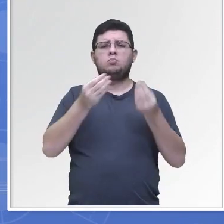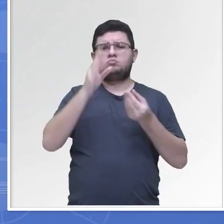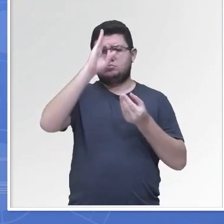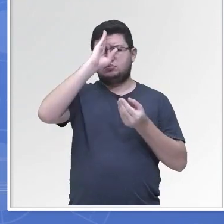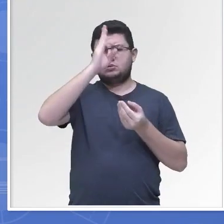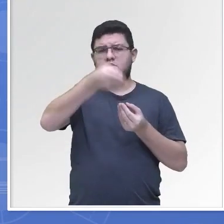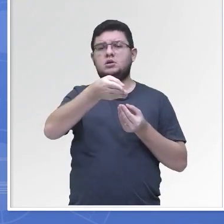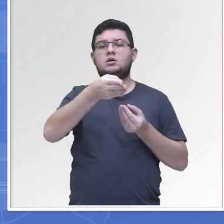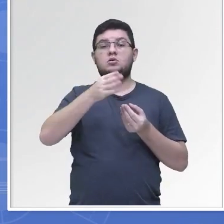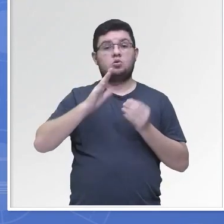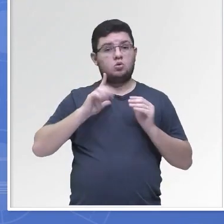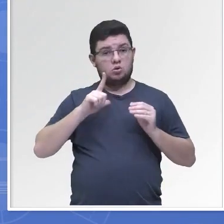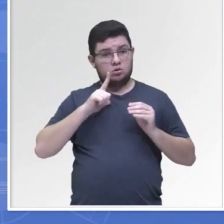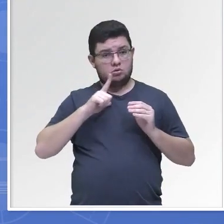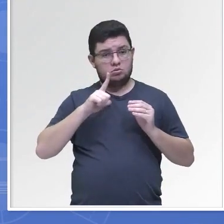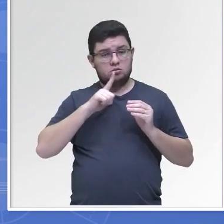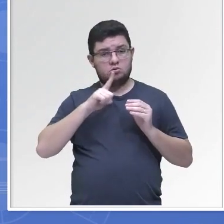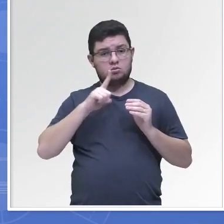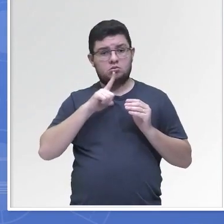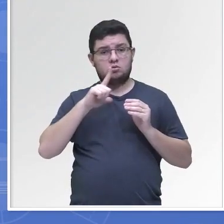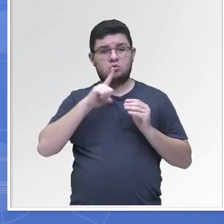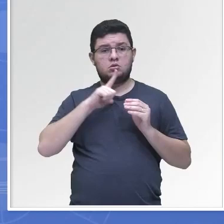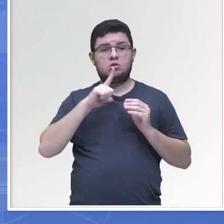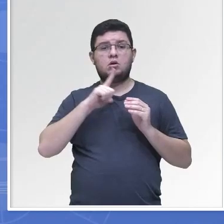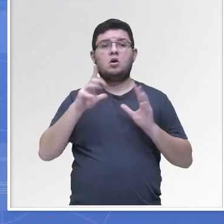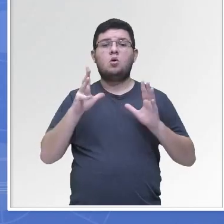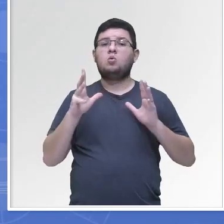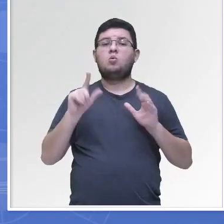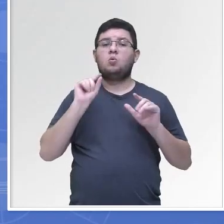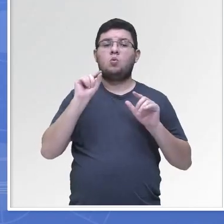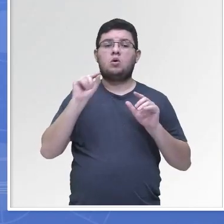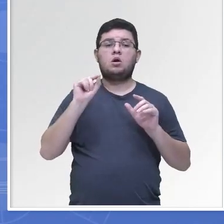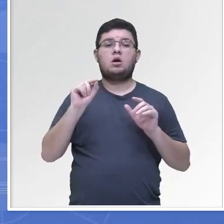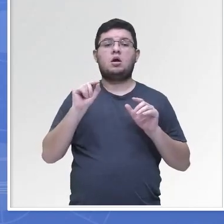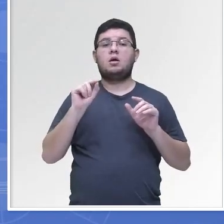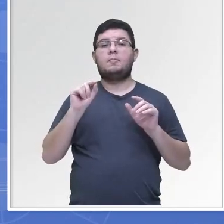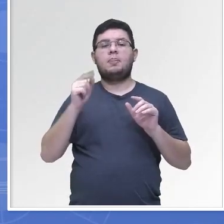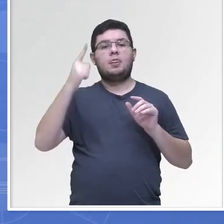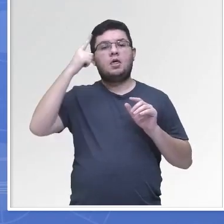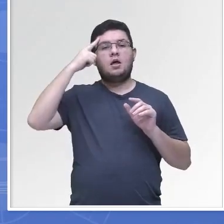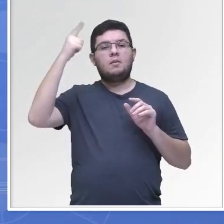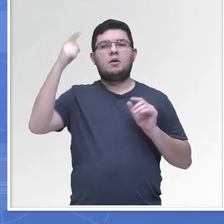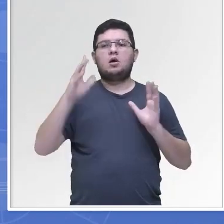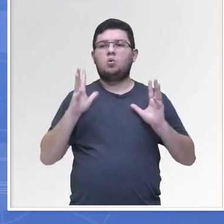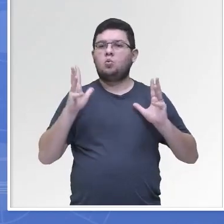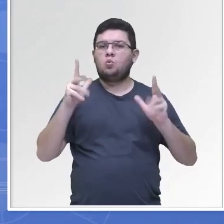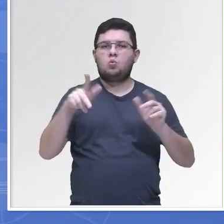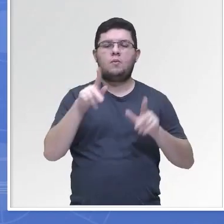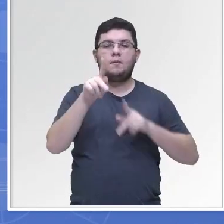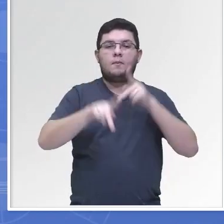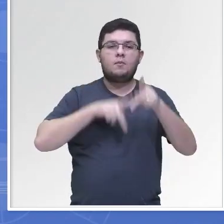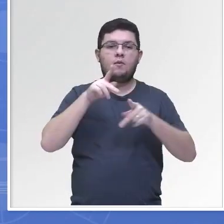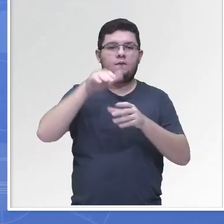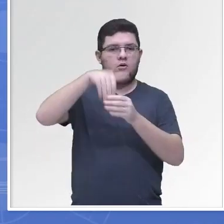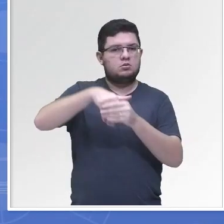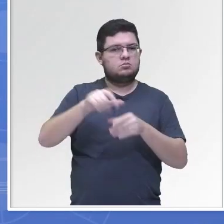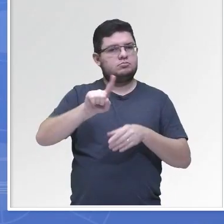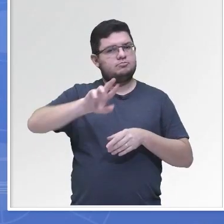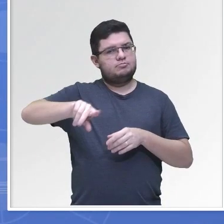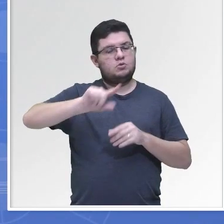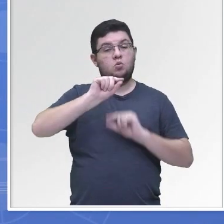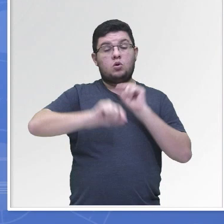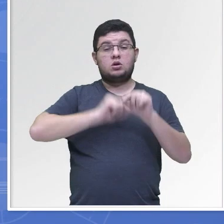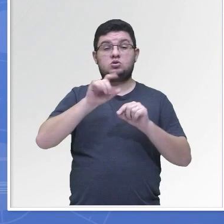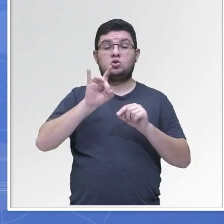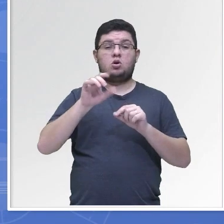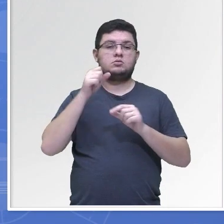bom? E ali a Câmara que vai votar propriamente, tá bom? Então, não é o povo em si, não é a população que vai fazer essa eleição.